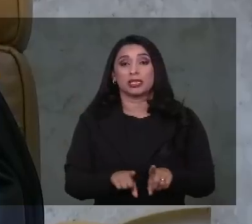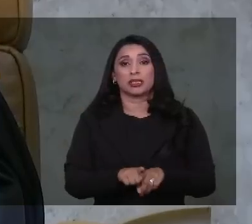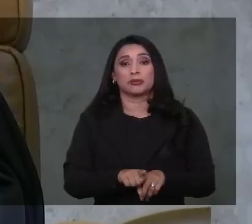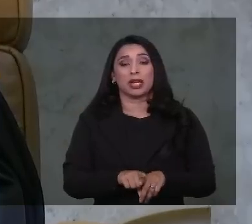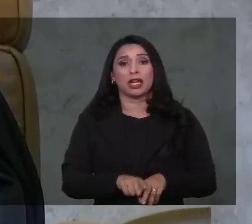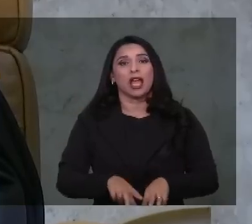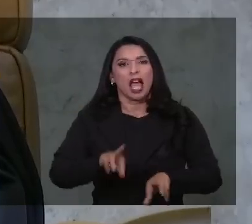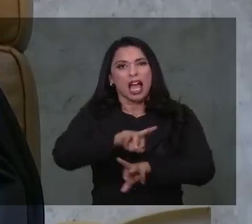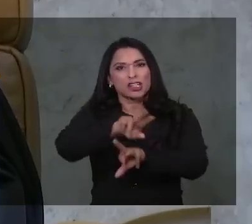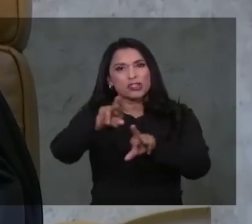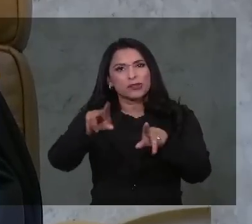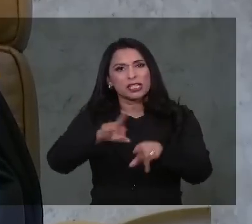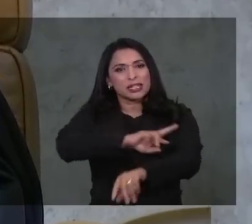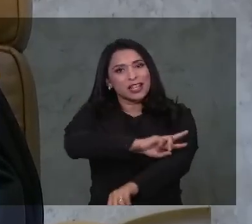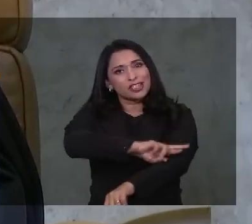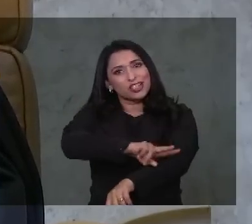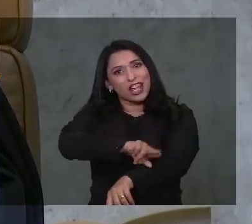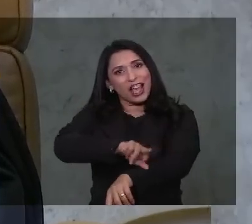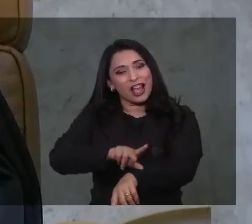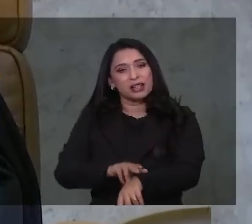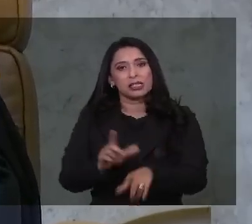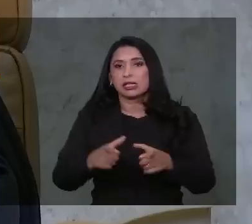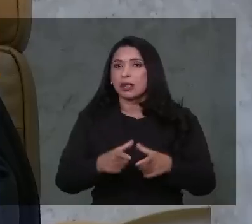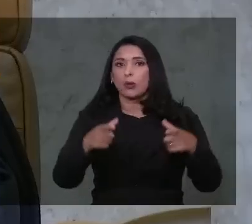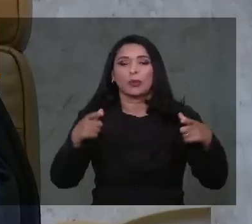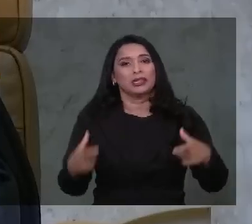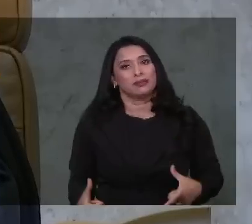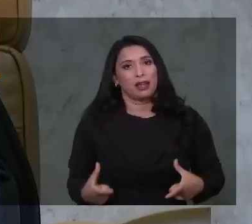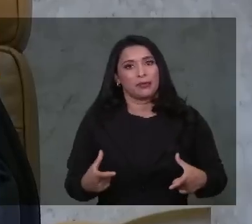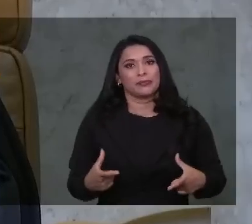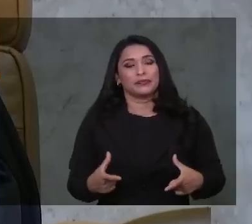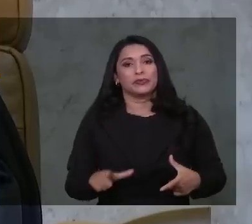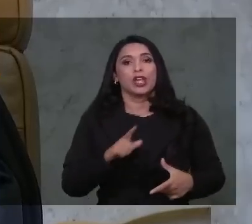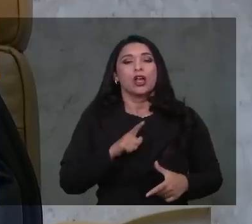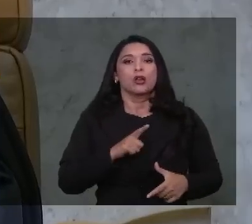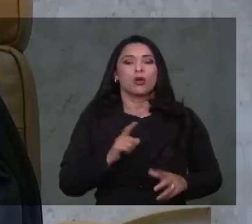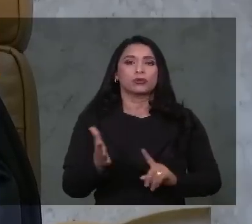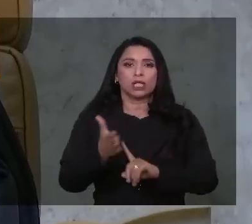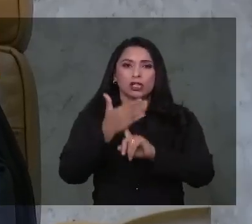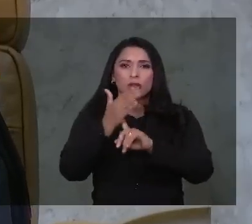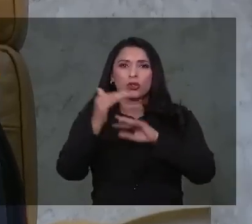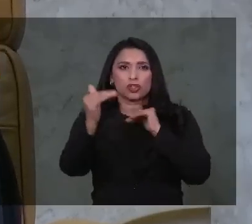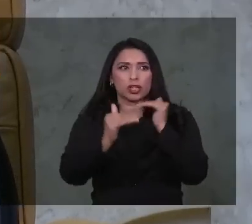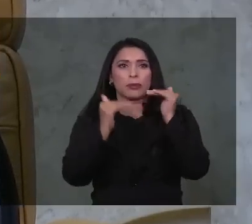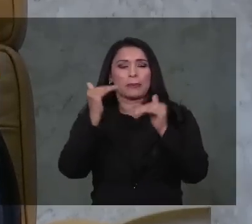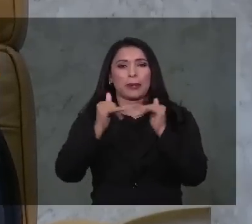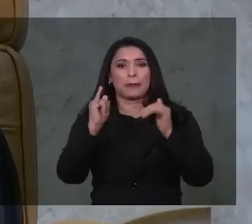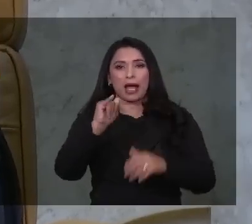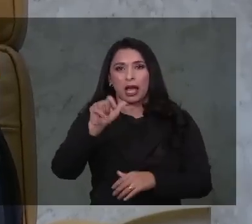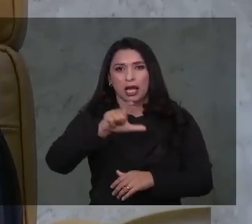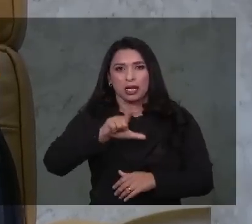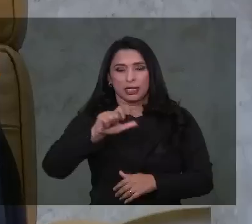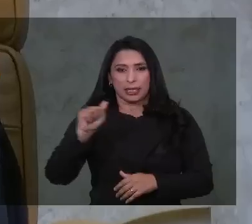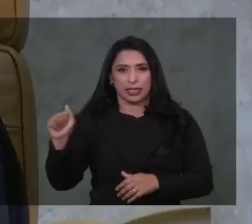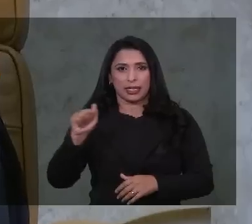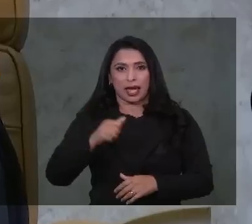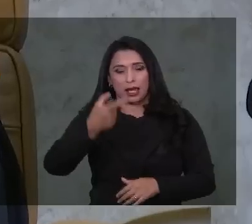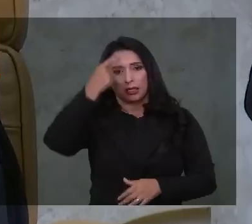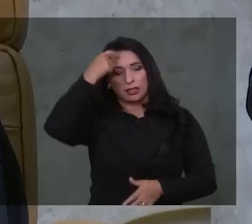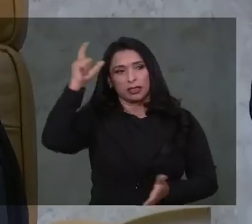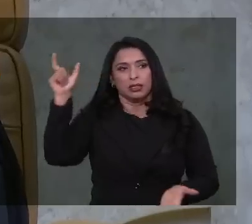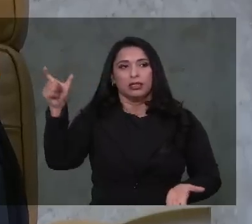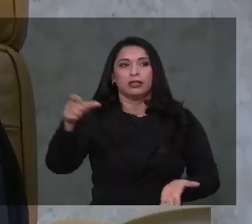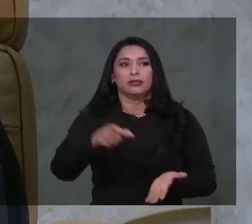diversidade racial. Além disso, com inovações tecnológicas e inteligência artificial, vamos procurar aumentar